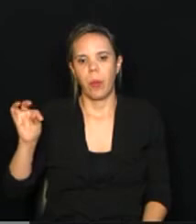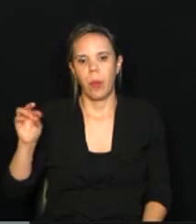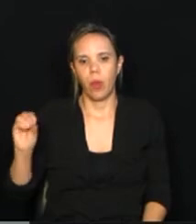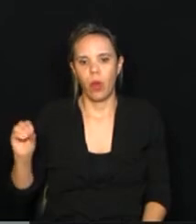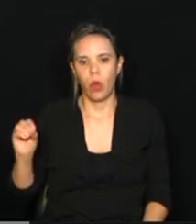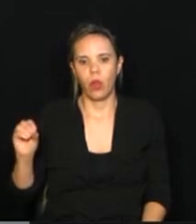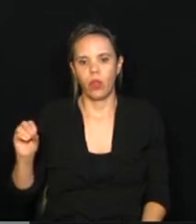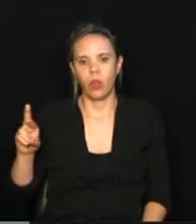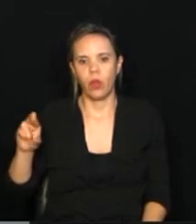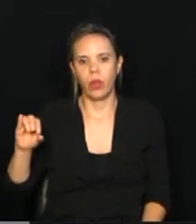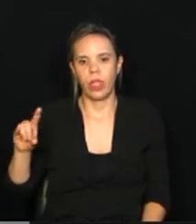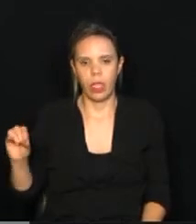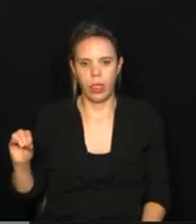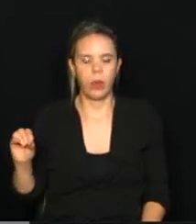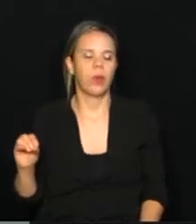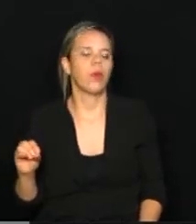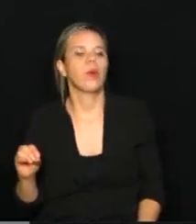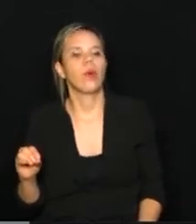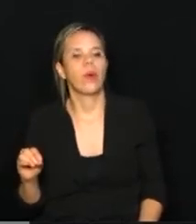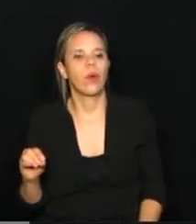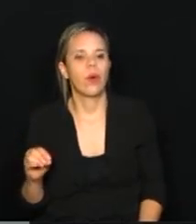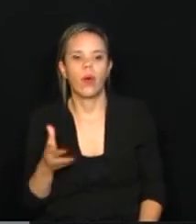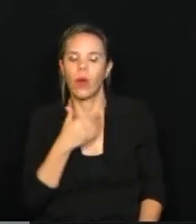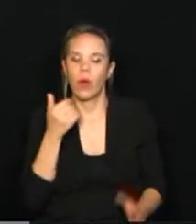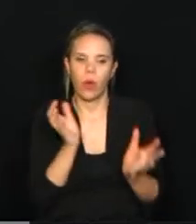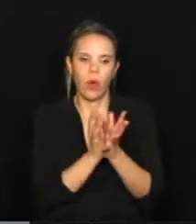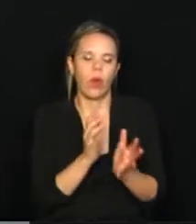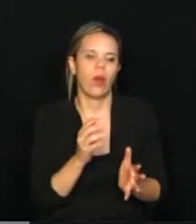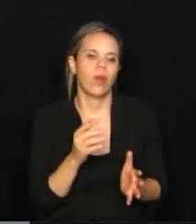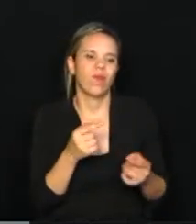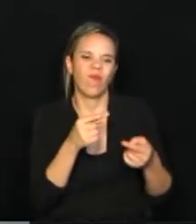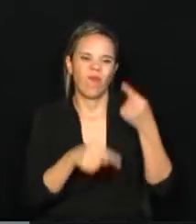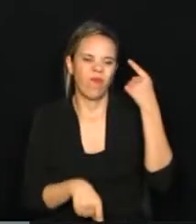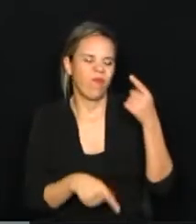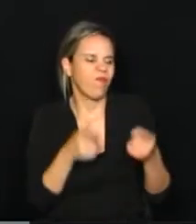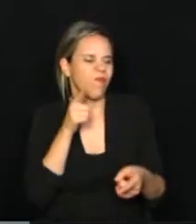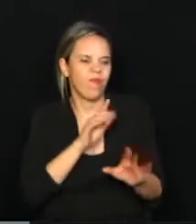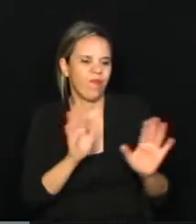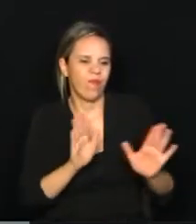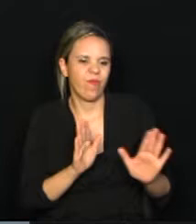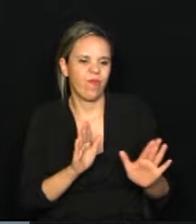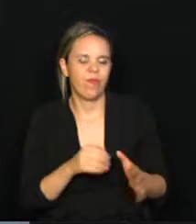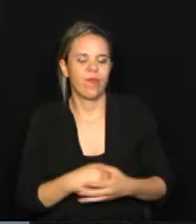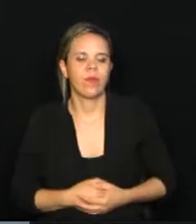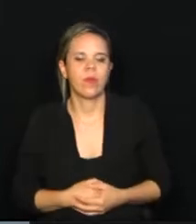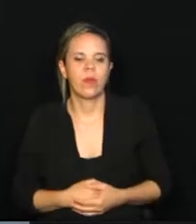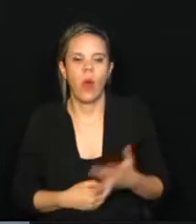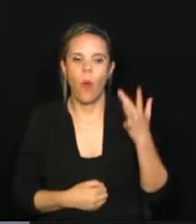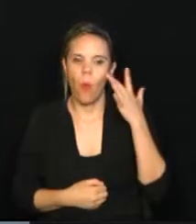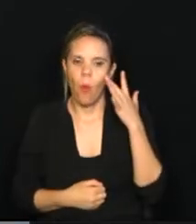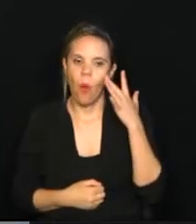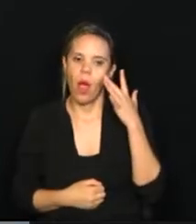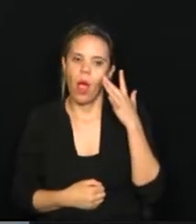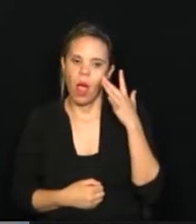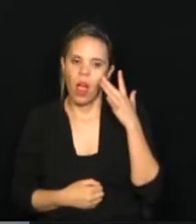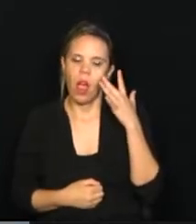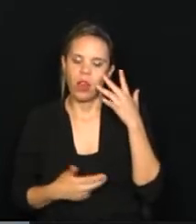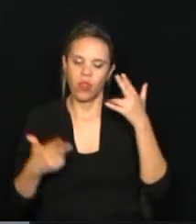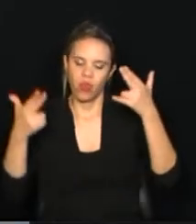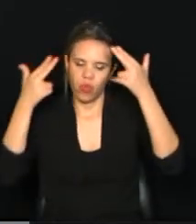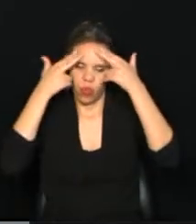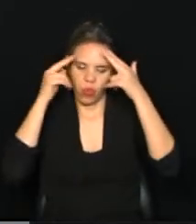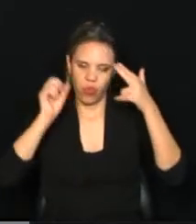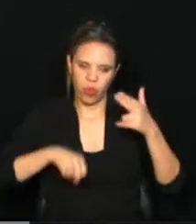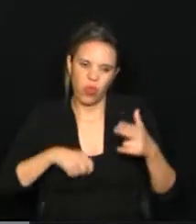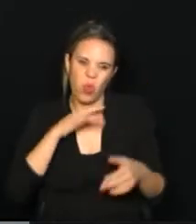melhor. Tá. Mas foi um jogo que não encaixou, não deu certo. Eu acho que realmente ficou uma frustração, porque é